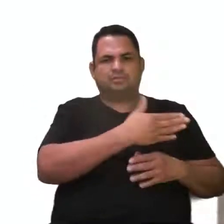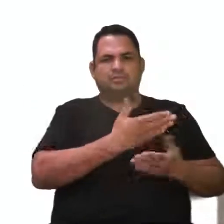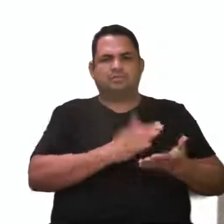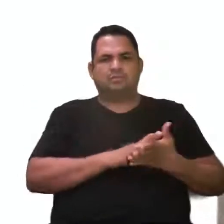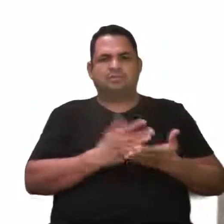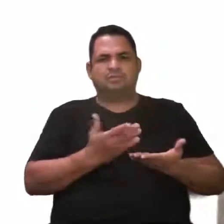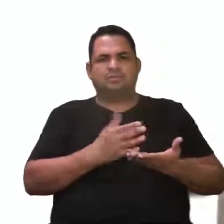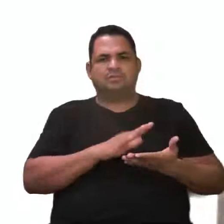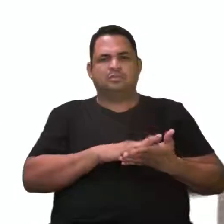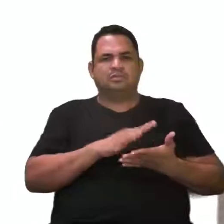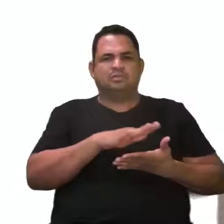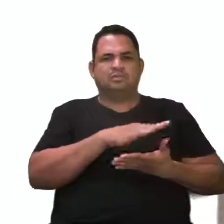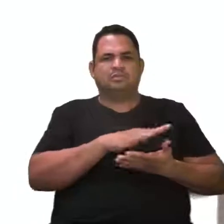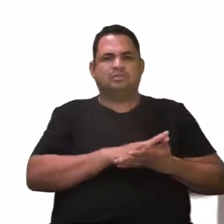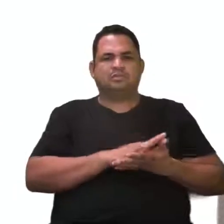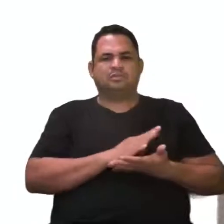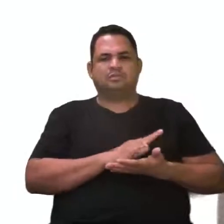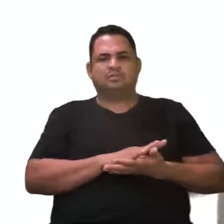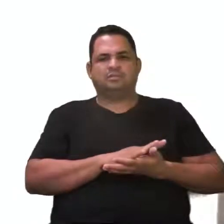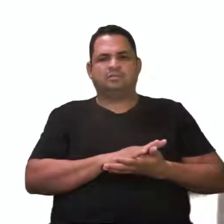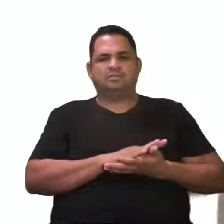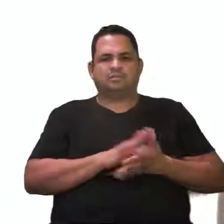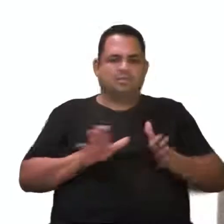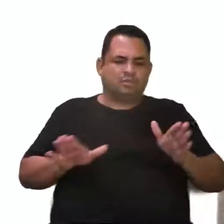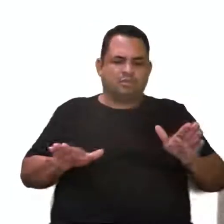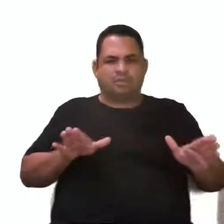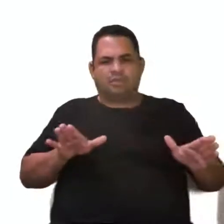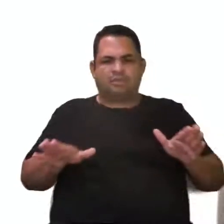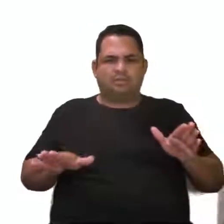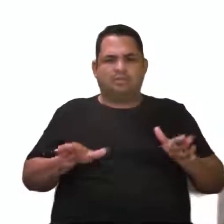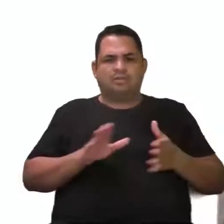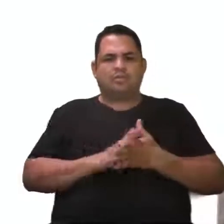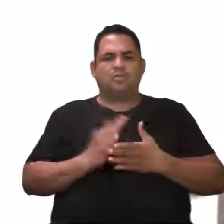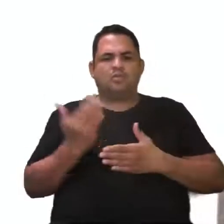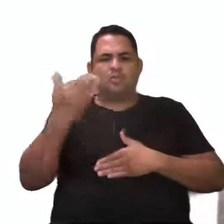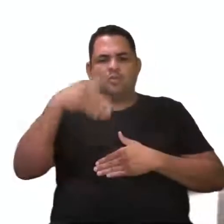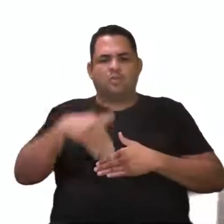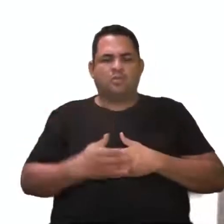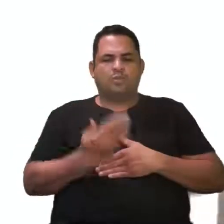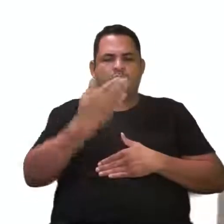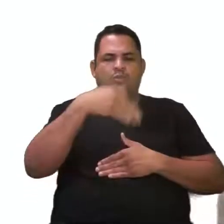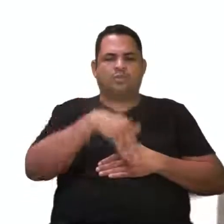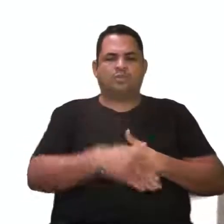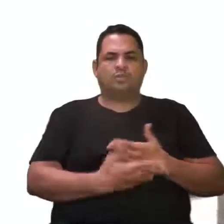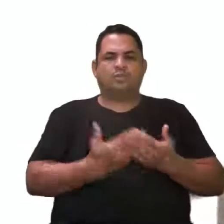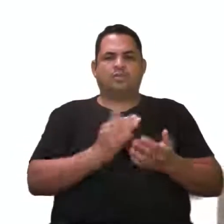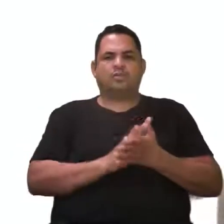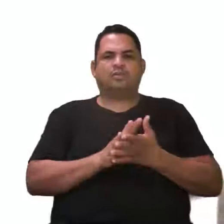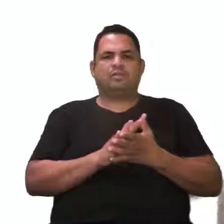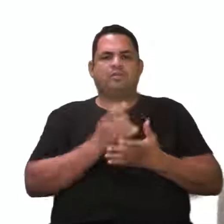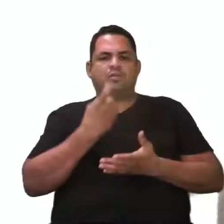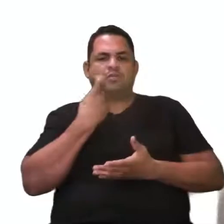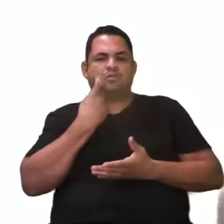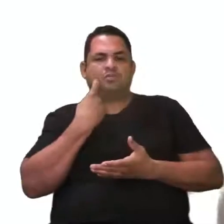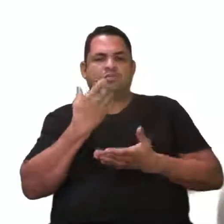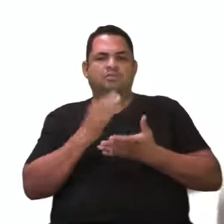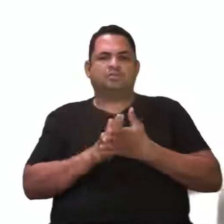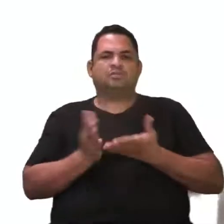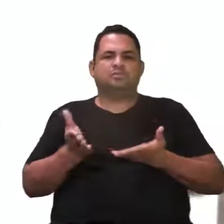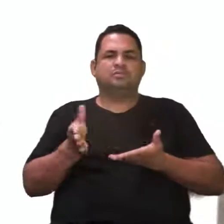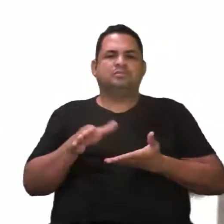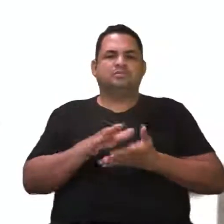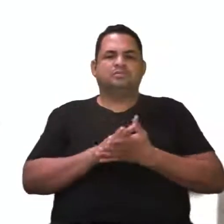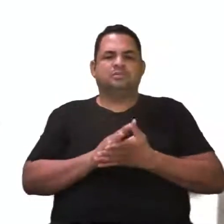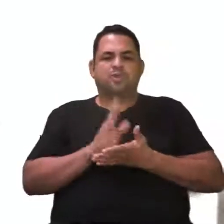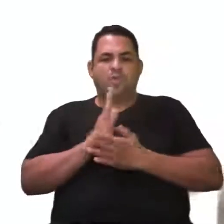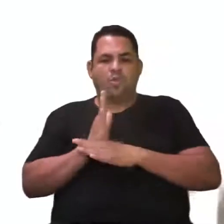vamos botar aí a ave, né? O pinguim, o golfinho, tá? Os peixes, no caso